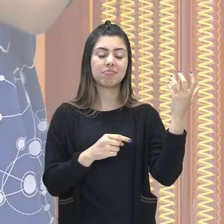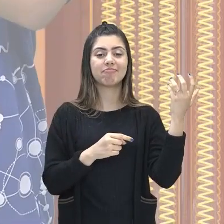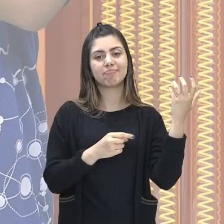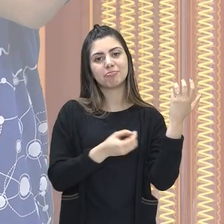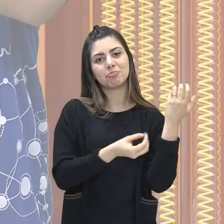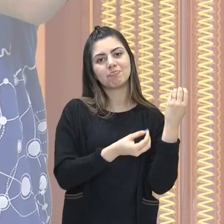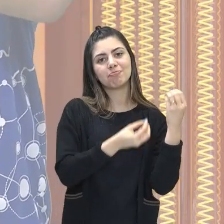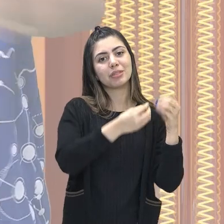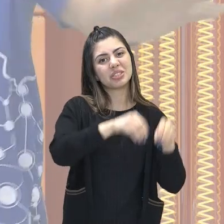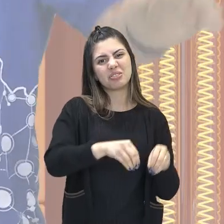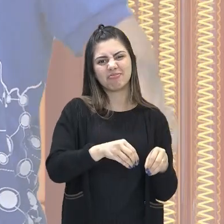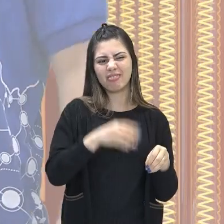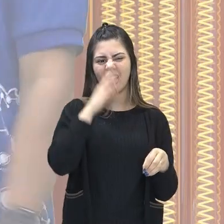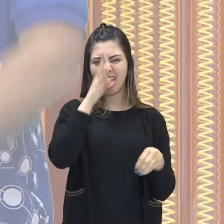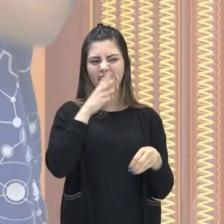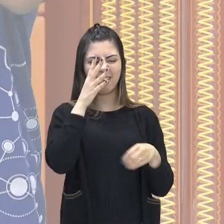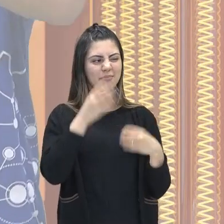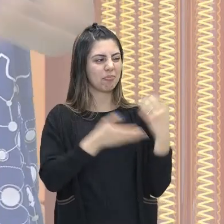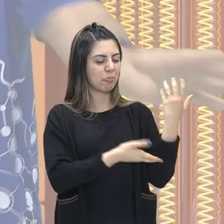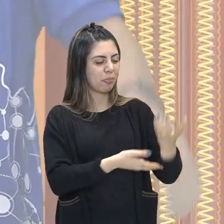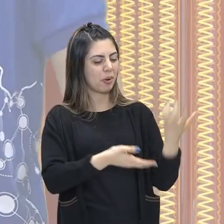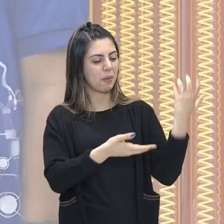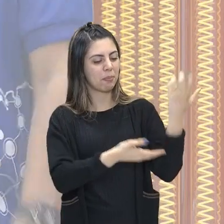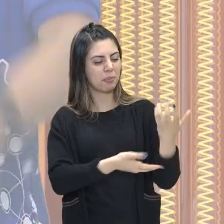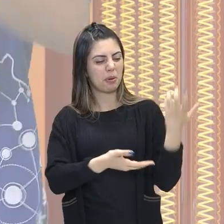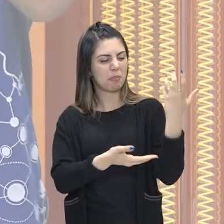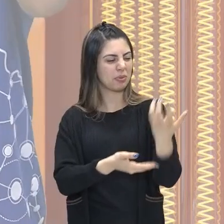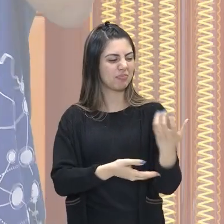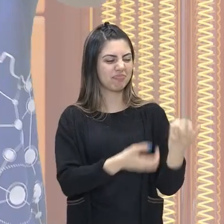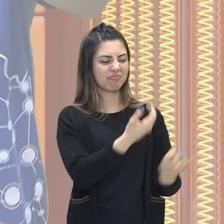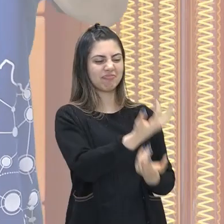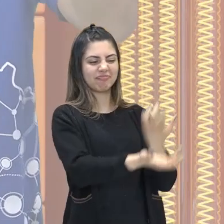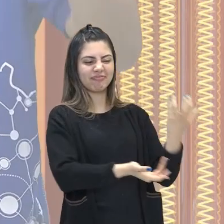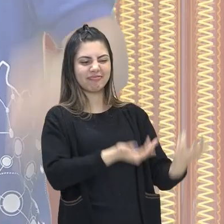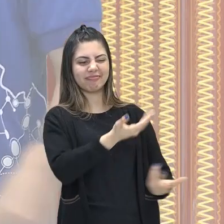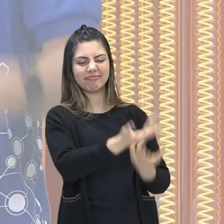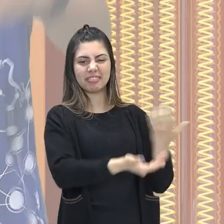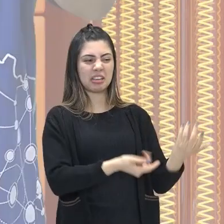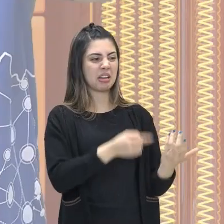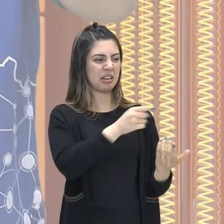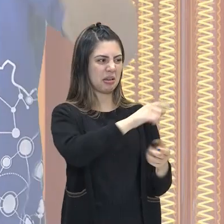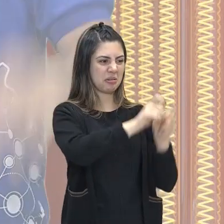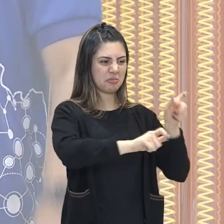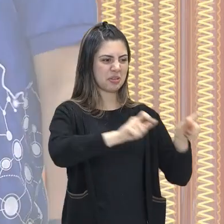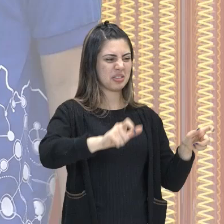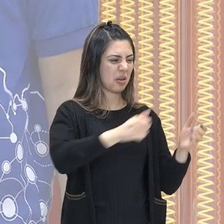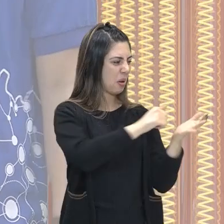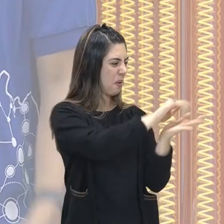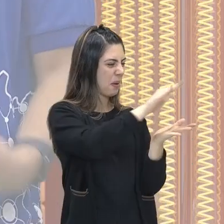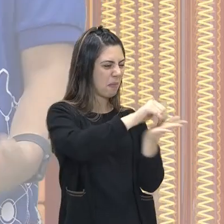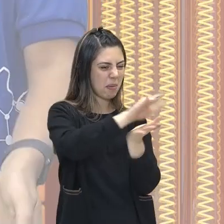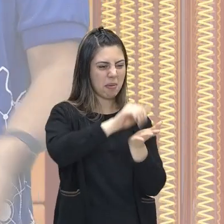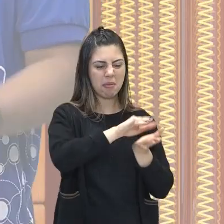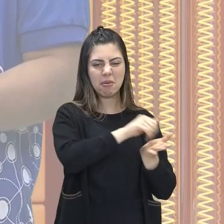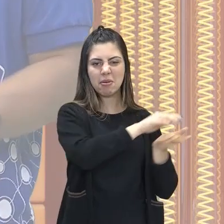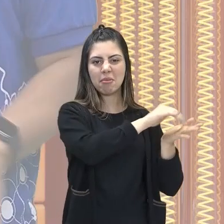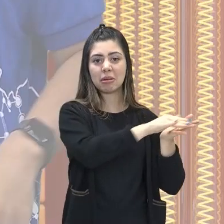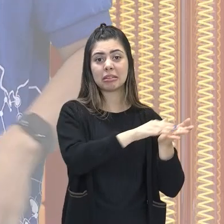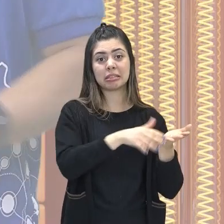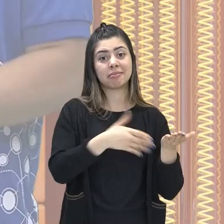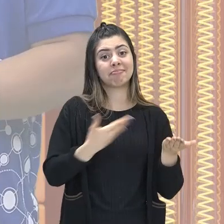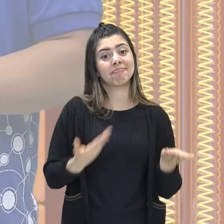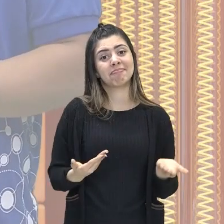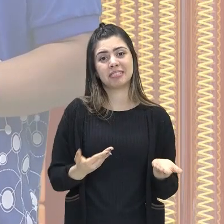forma, né? Desmata mesmo ali, manda queimar mesmo, mata quem estiver lá no caminho, expulsa quem estiver morando por lá mesmo, nem